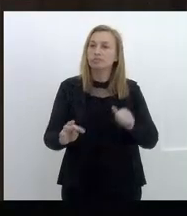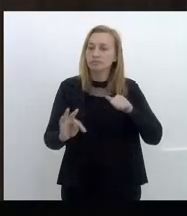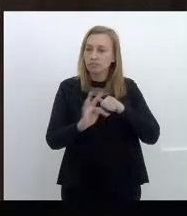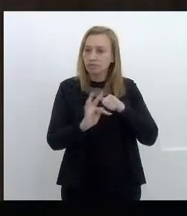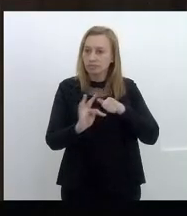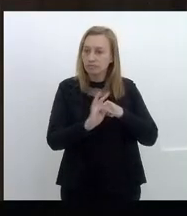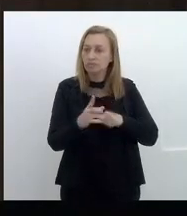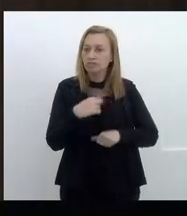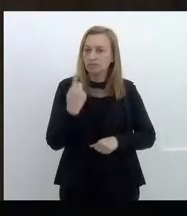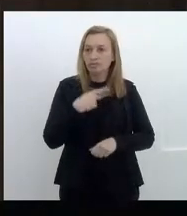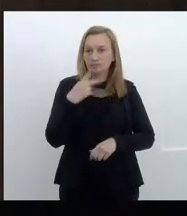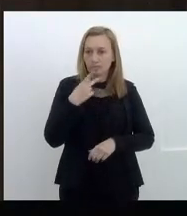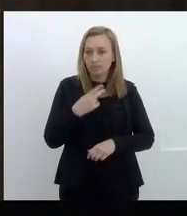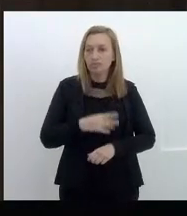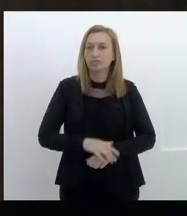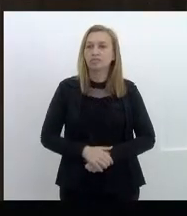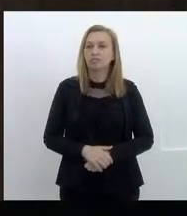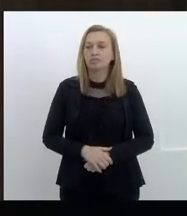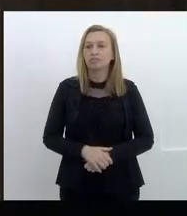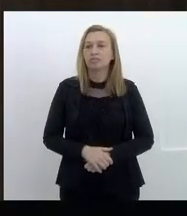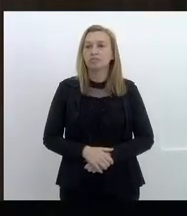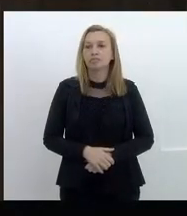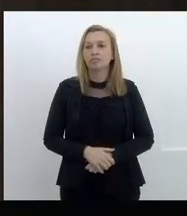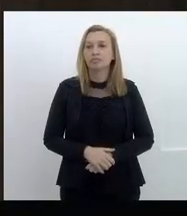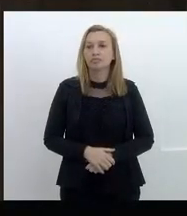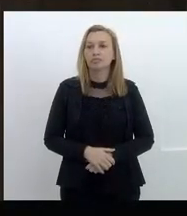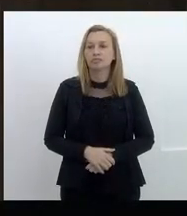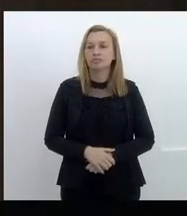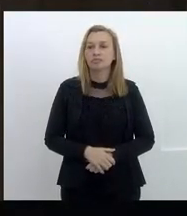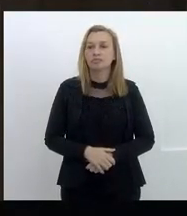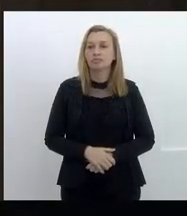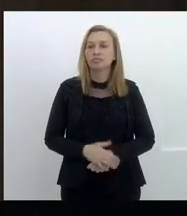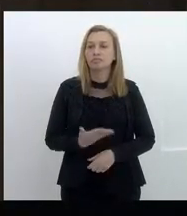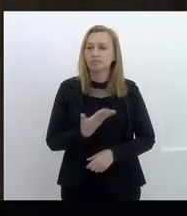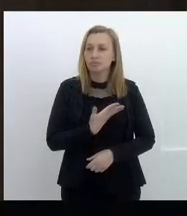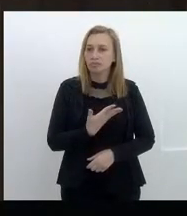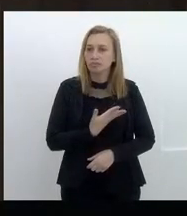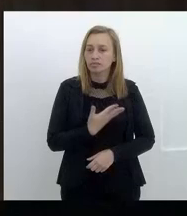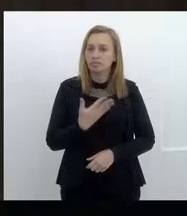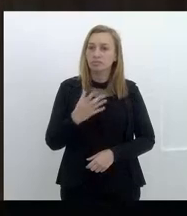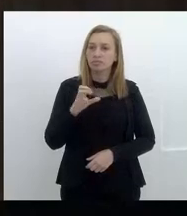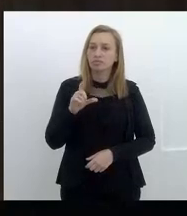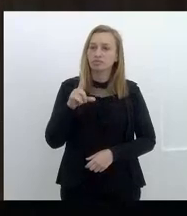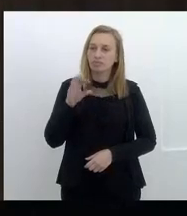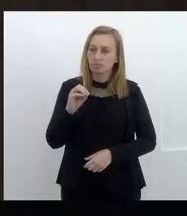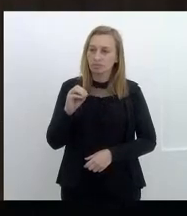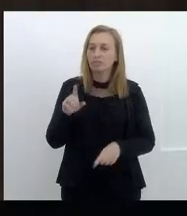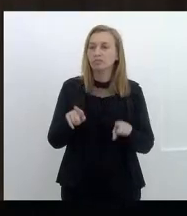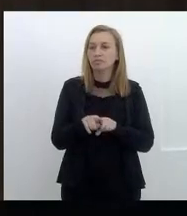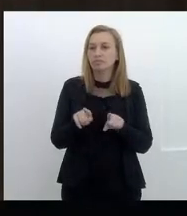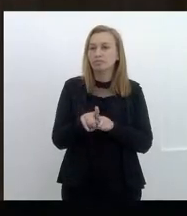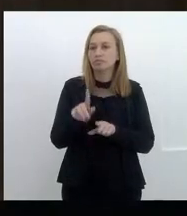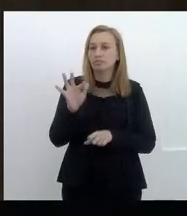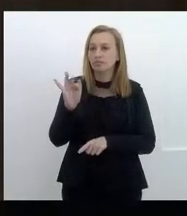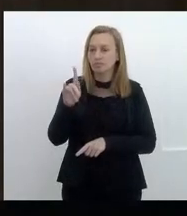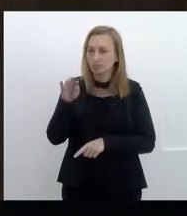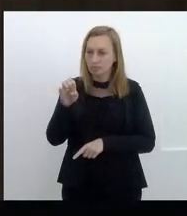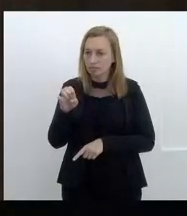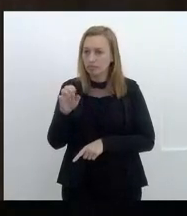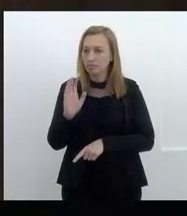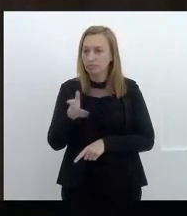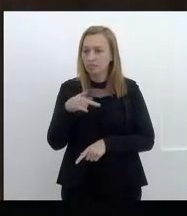técnicos das nossas falas e das premissas dos colegas Cláudio e Felipe que me a tecedeira aqui na fala